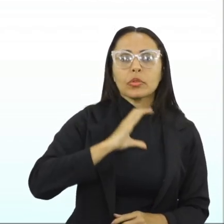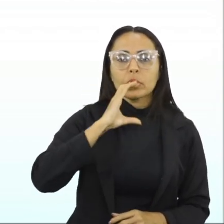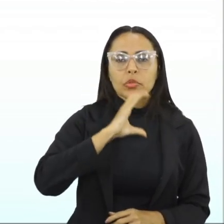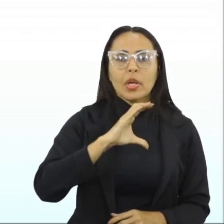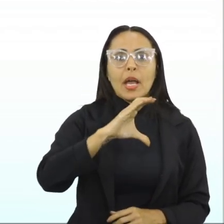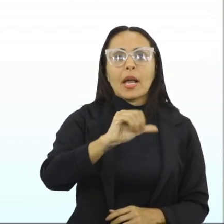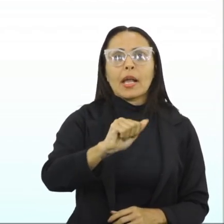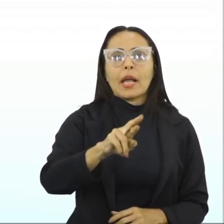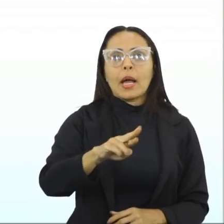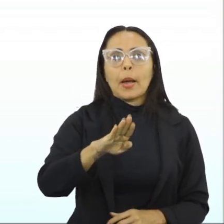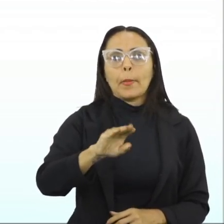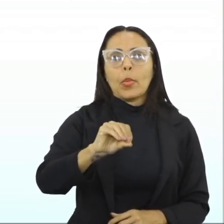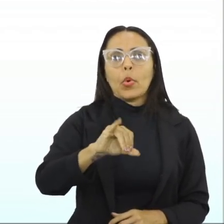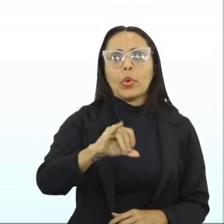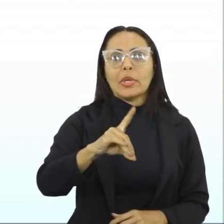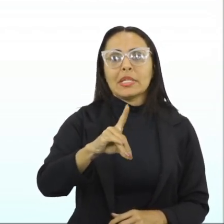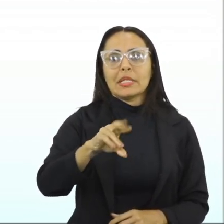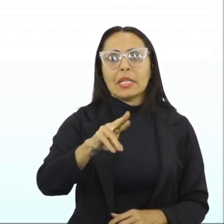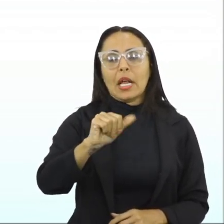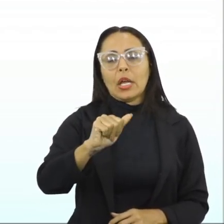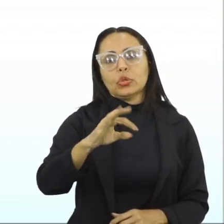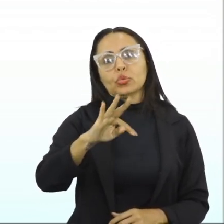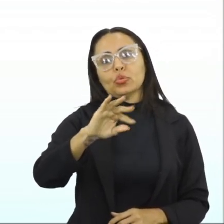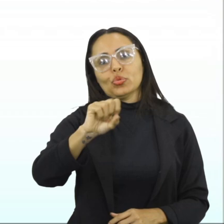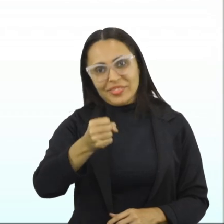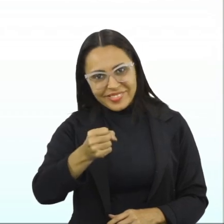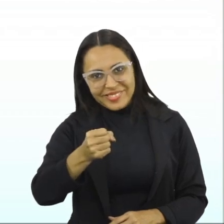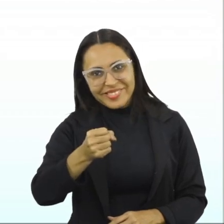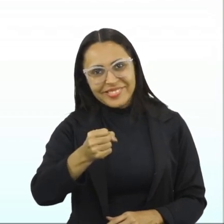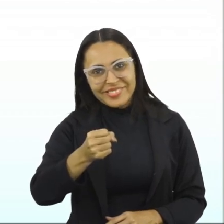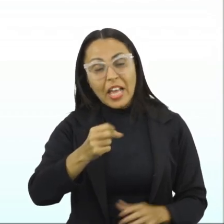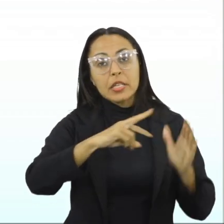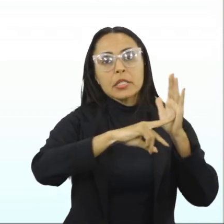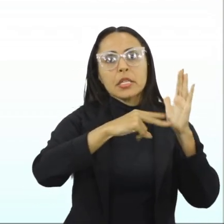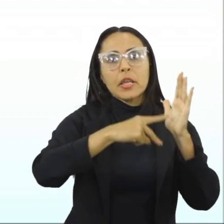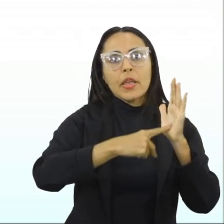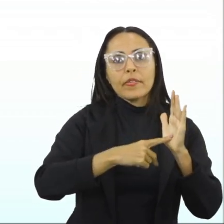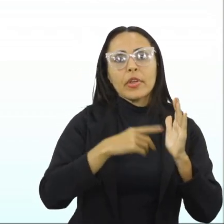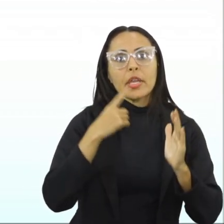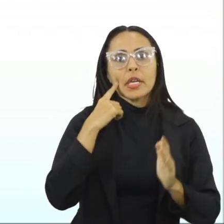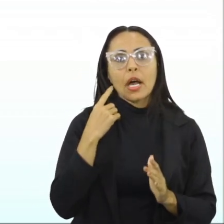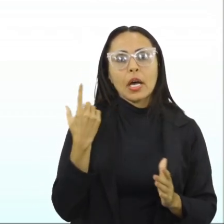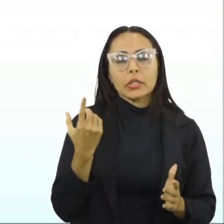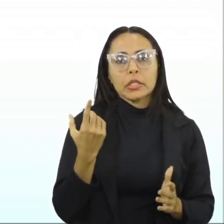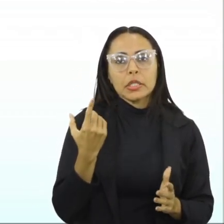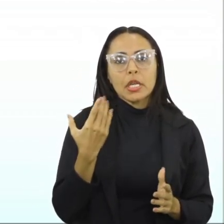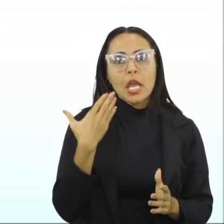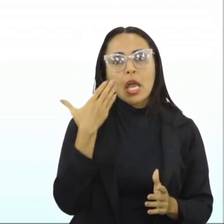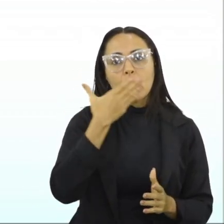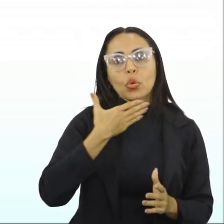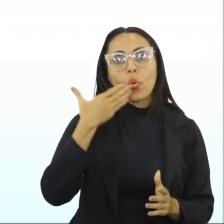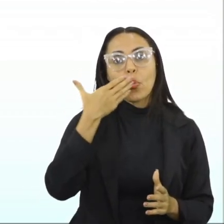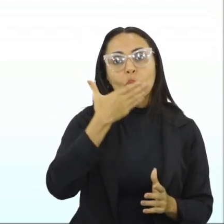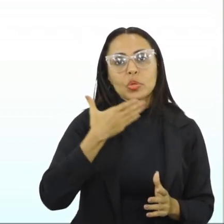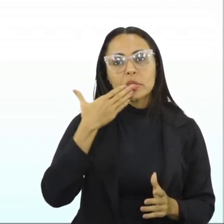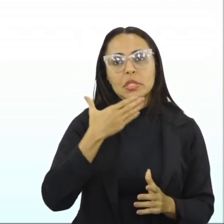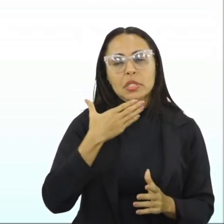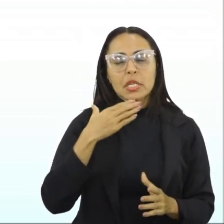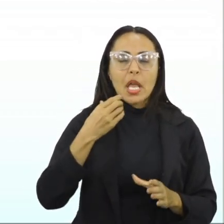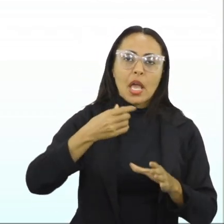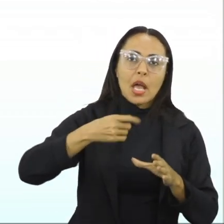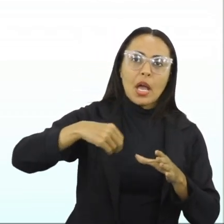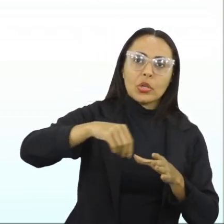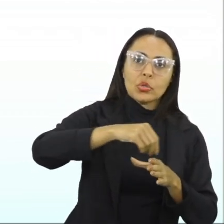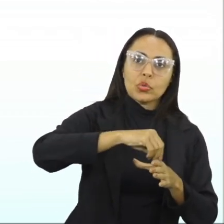carboidratos. É açúcar. Eu vou escrever aqui. Lembrem que carboidrato é a mesma coisa que glicídios.